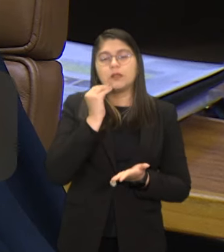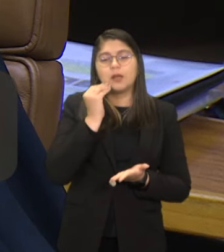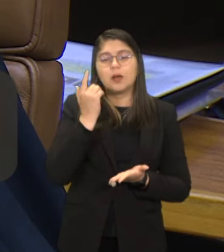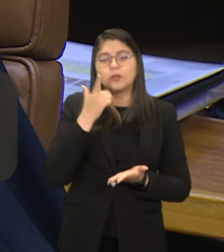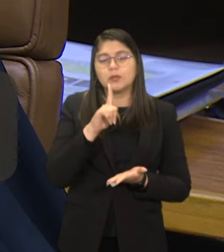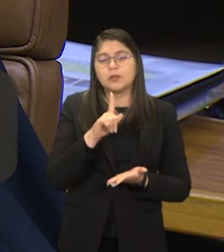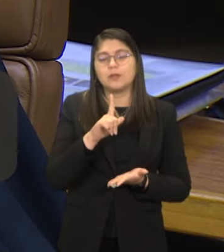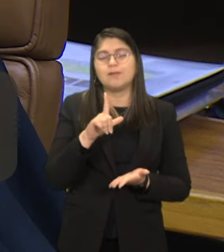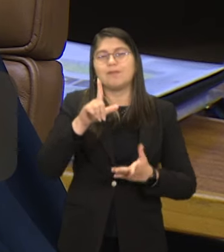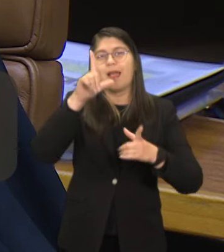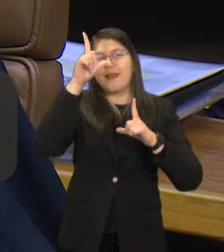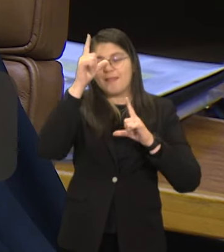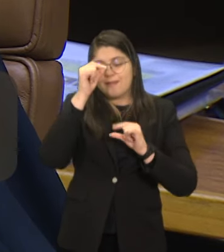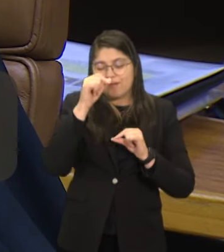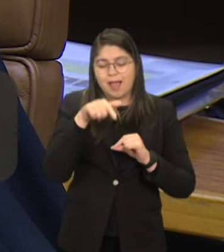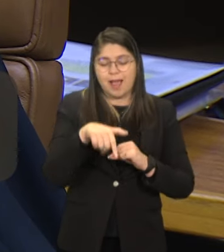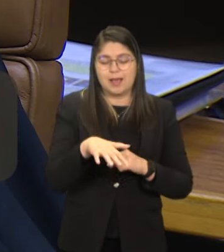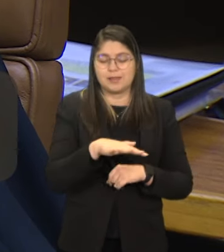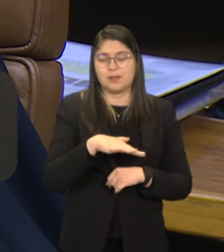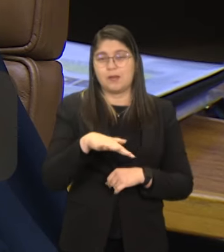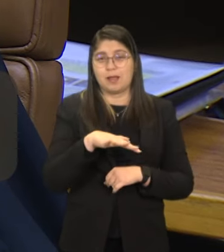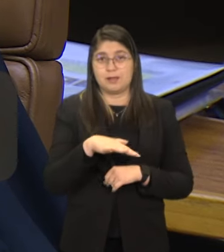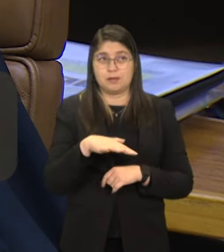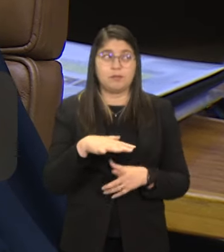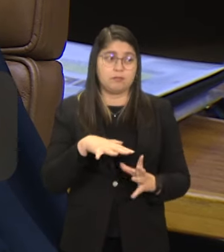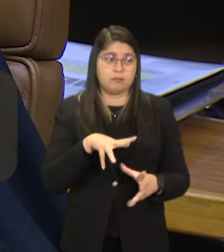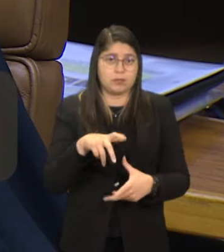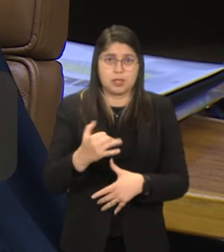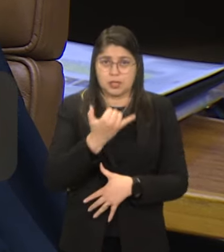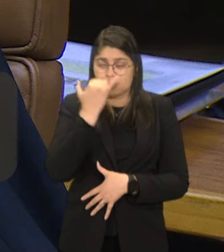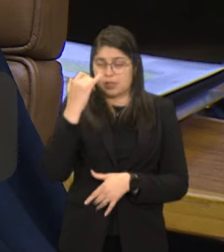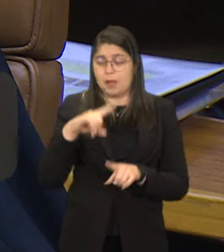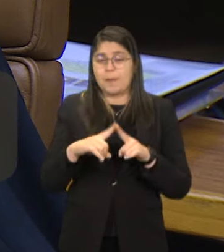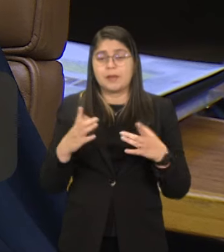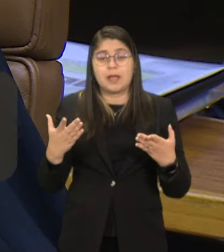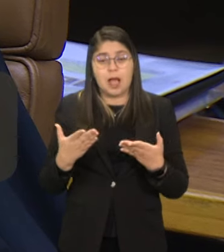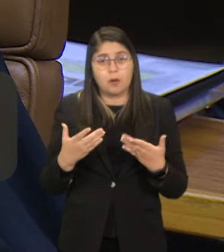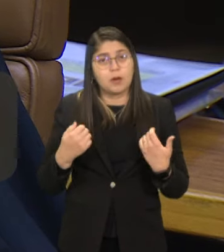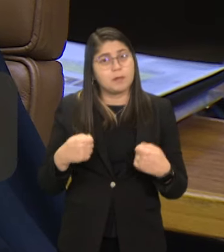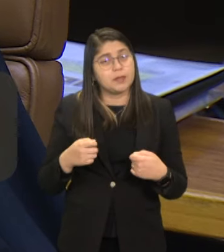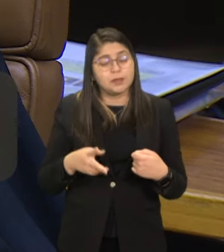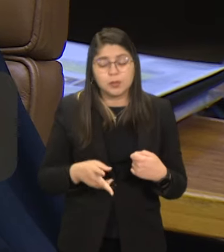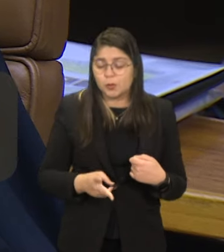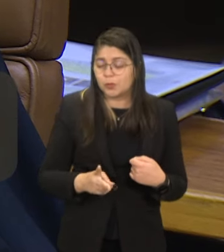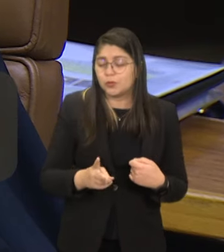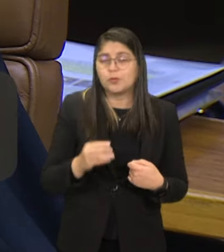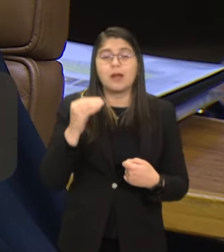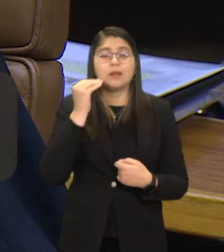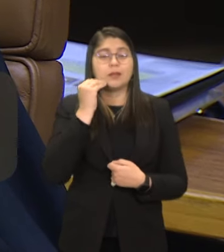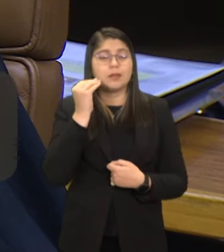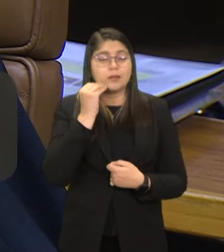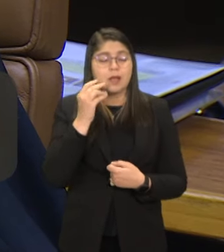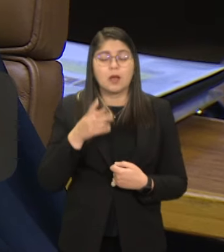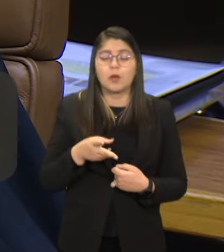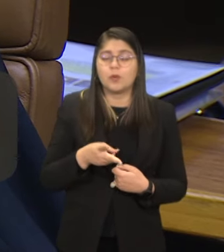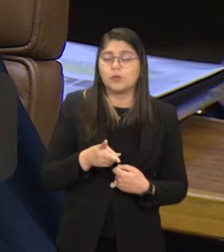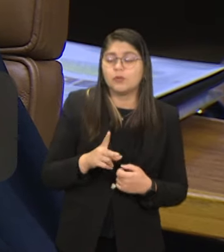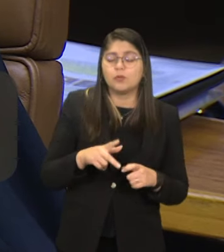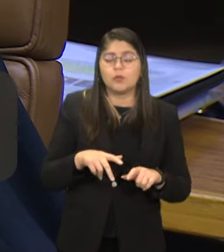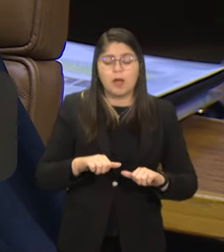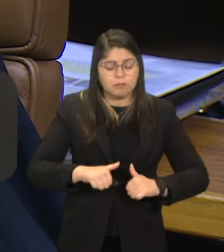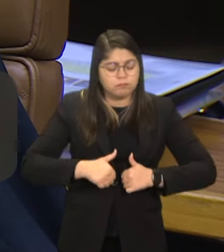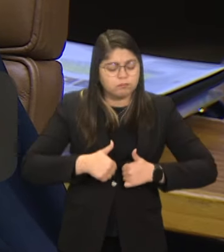aliviar uma circunstância aterradora em que o planeta passava, mas agora a gente precisa continuar a testagem, continuar no